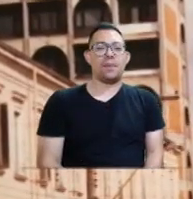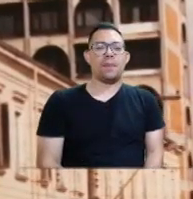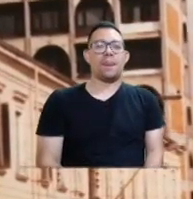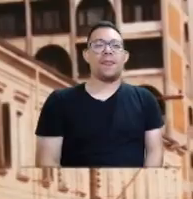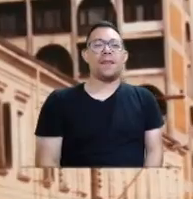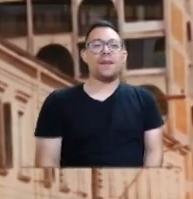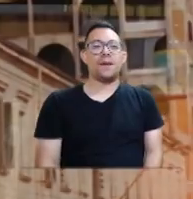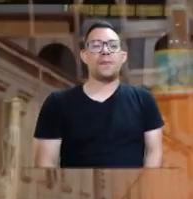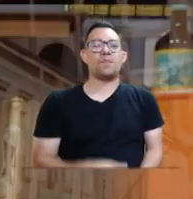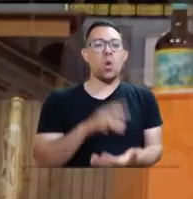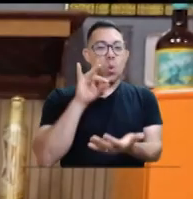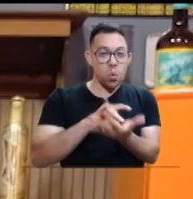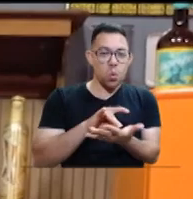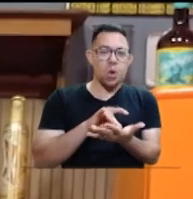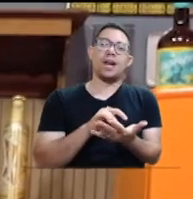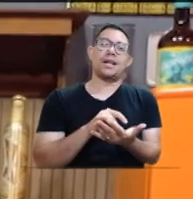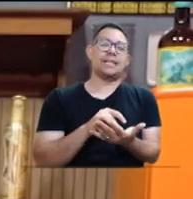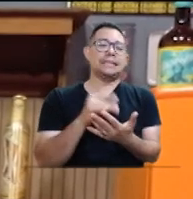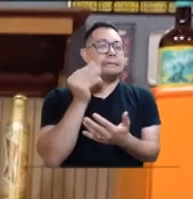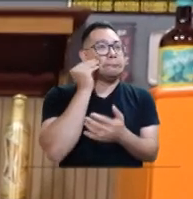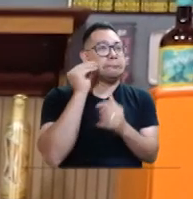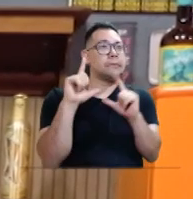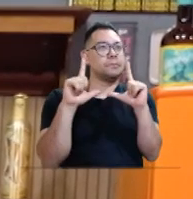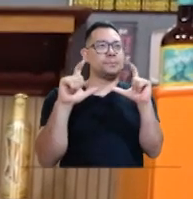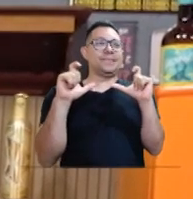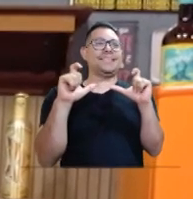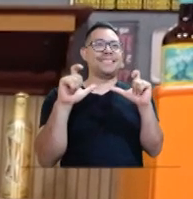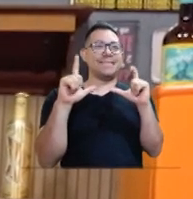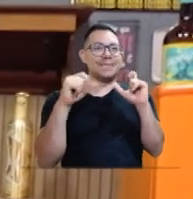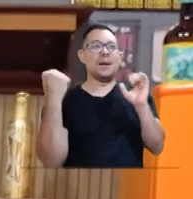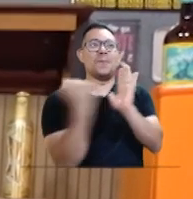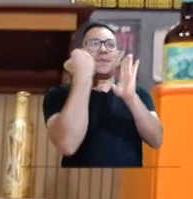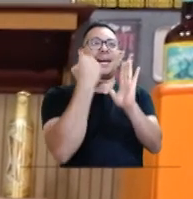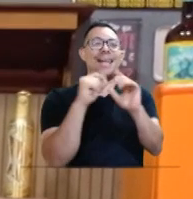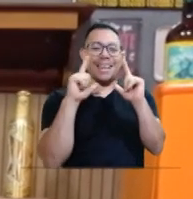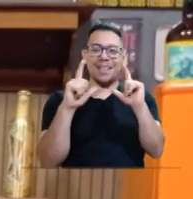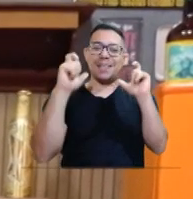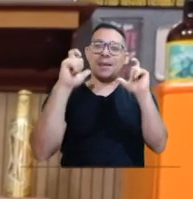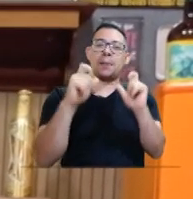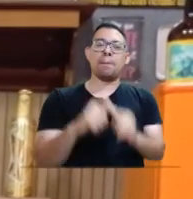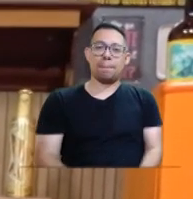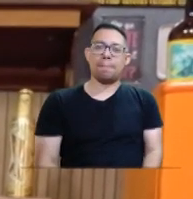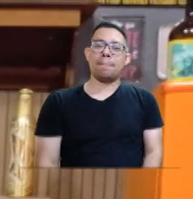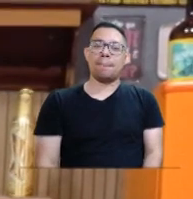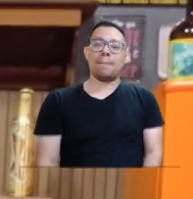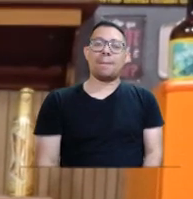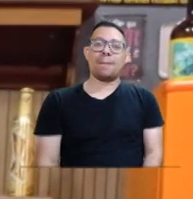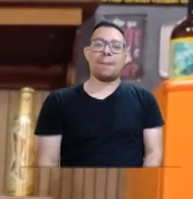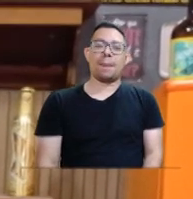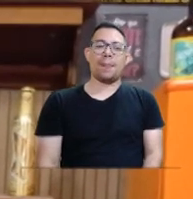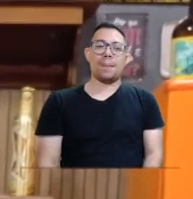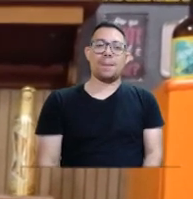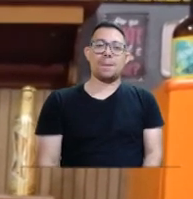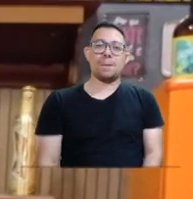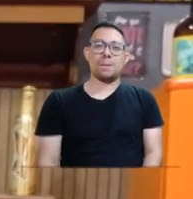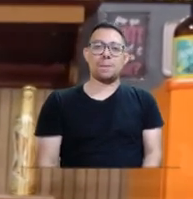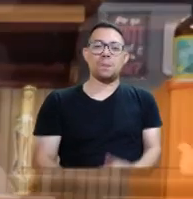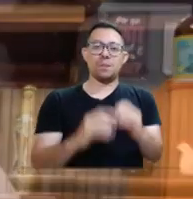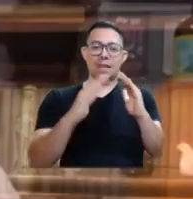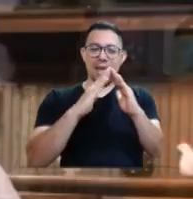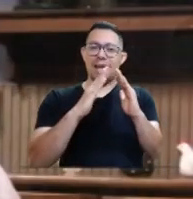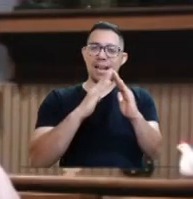Não, o original não. Você não faz. Será que não tem jeito de tirar uma foto fazendo desse tamanho? Eu quero pôr na minha casa. Eu falei que não vai ser